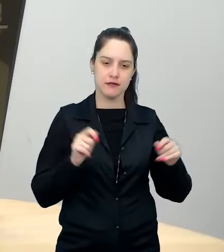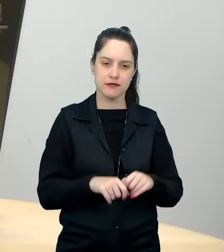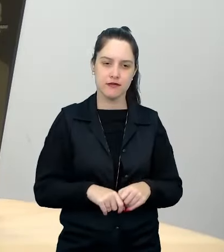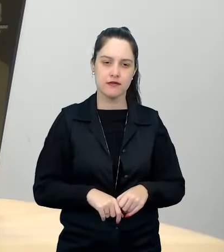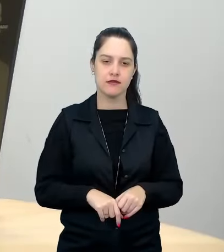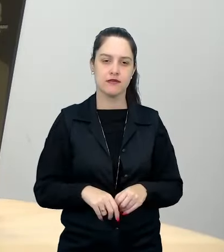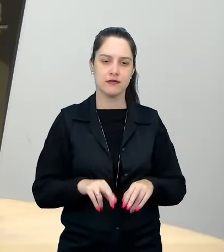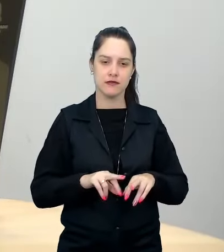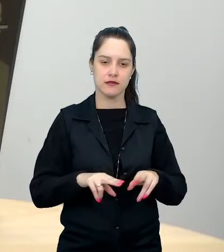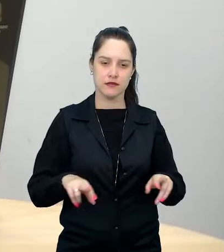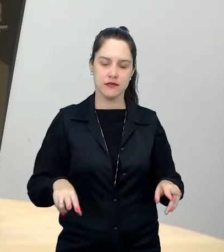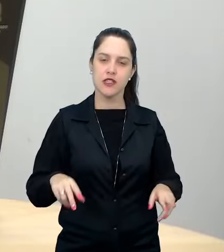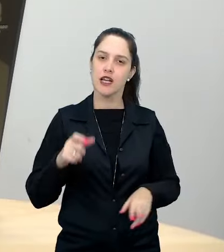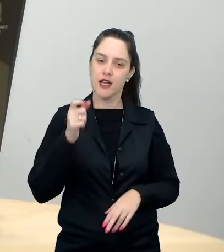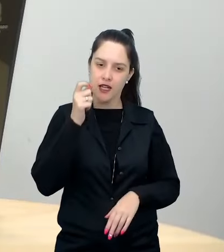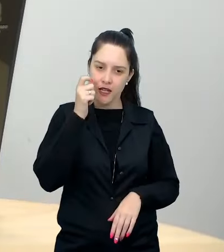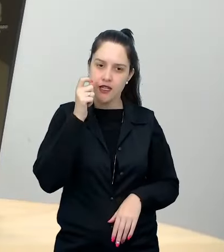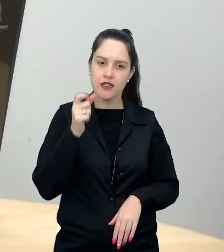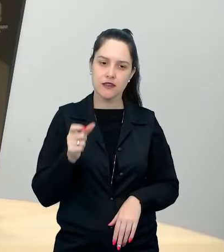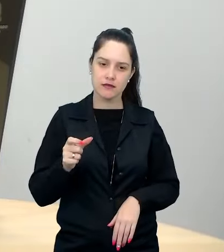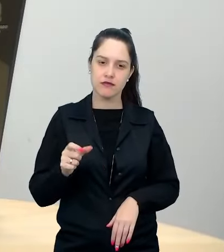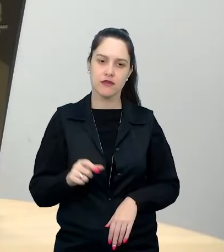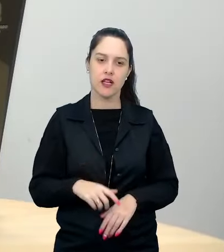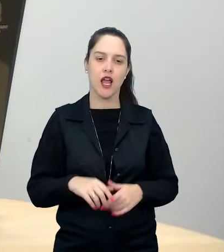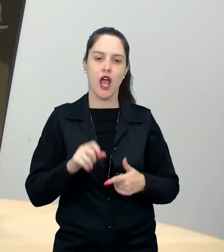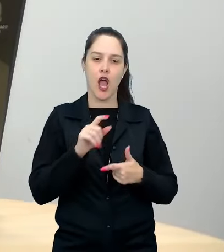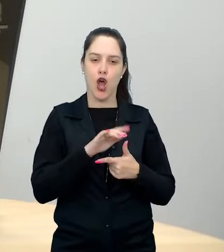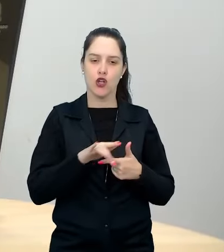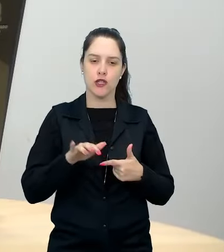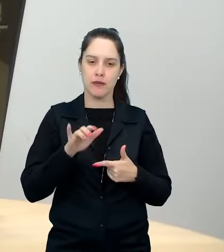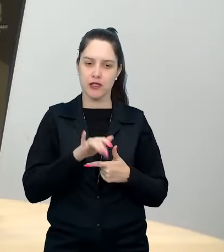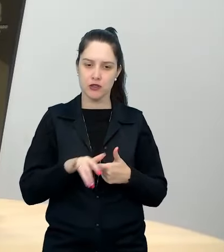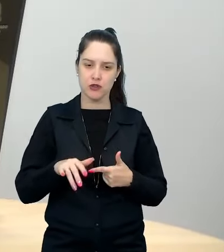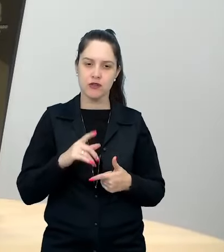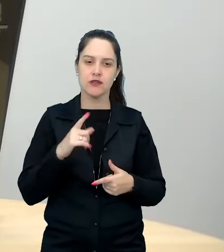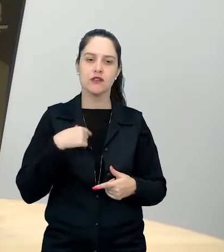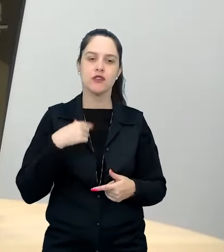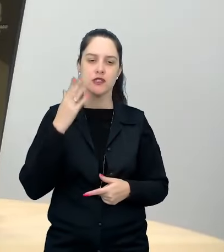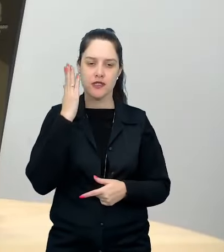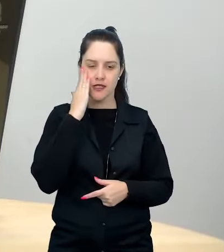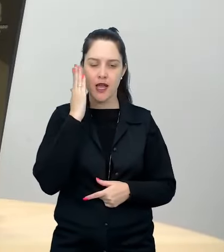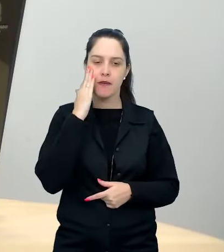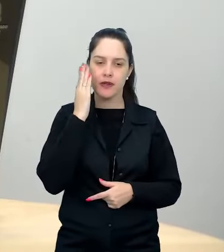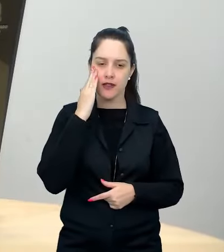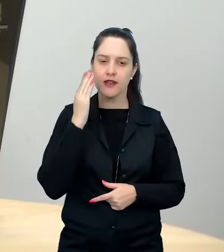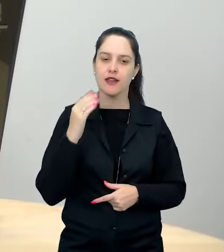essa palavra que é bem interessante, engajamento. A gente sabe que o processo de aprendizagem,